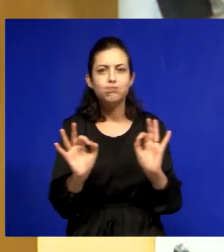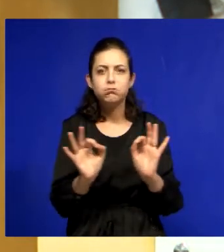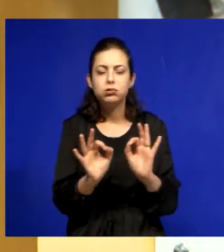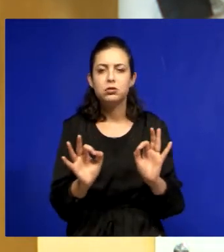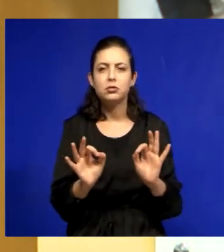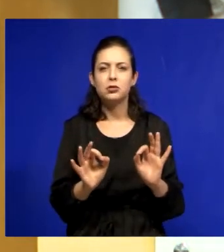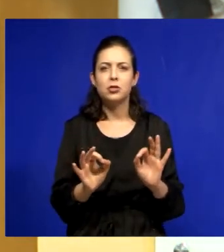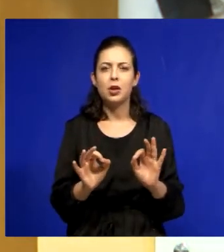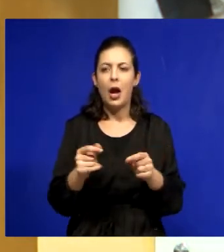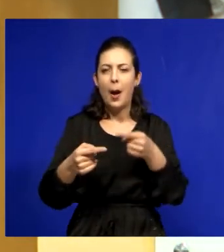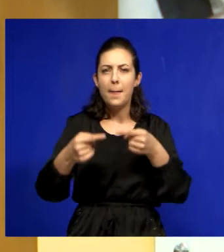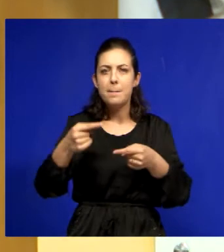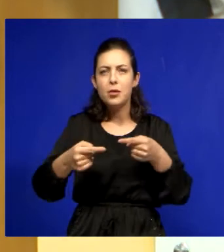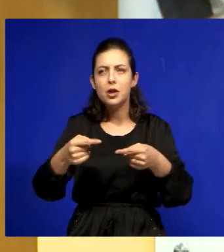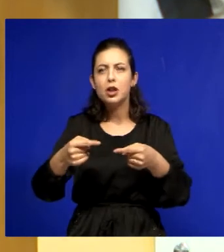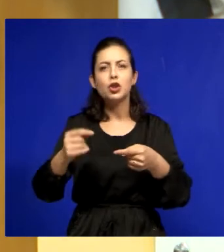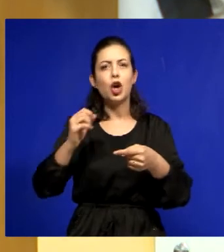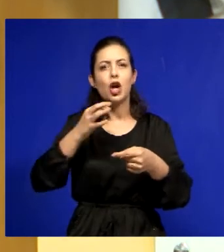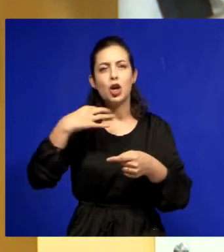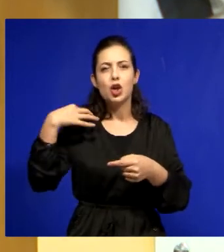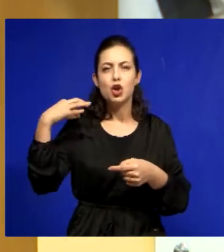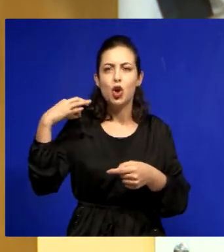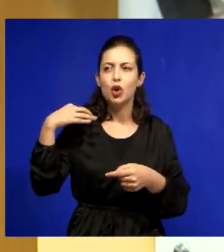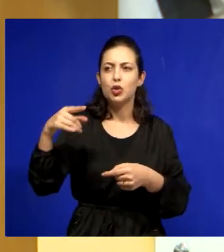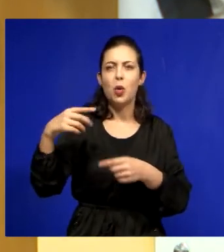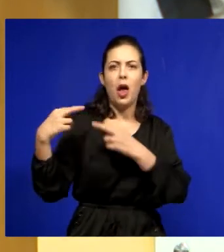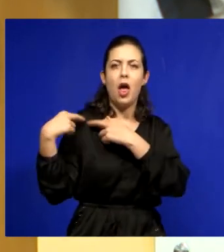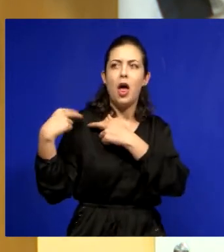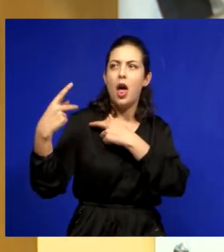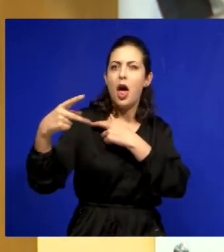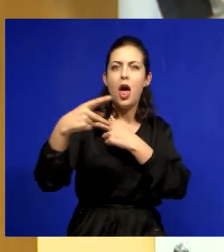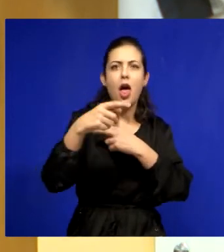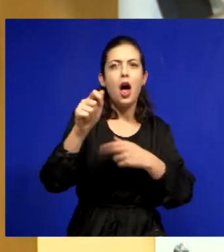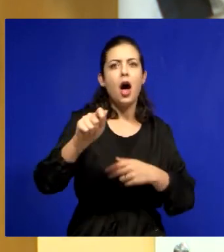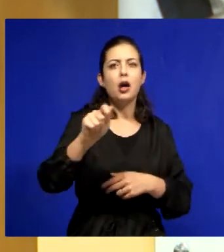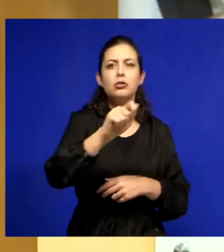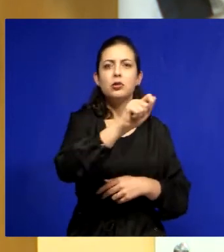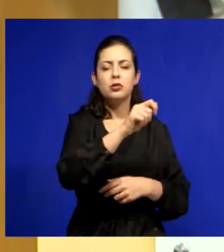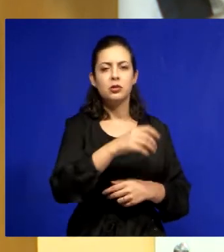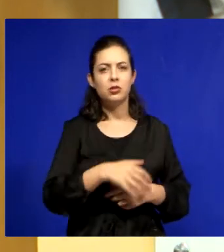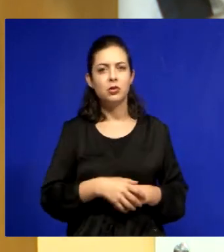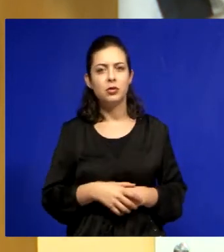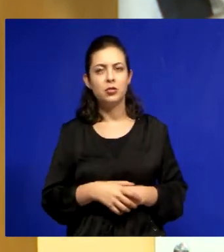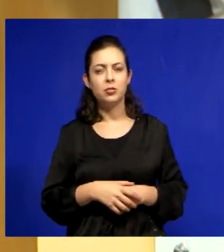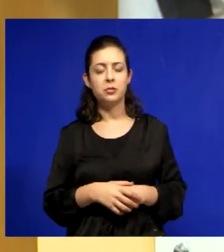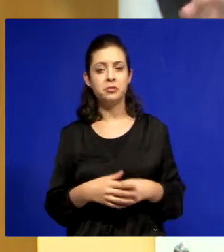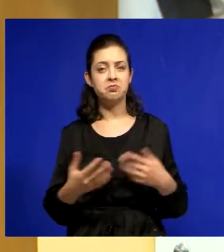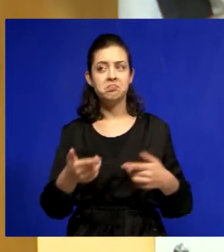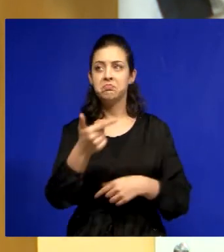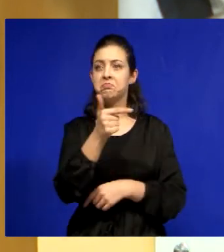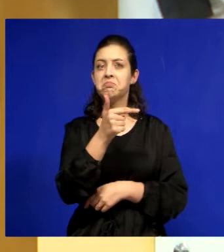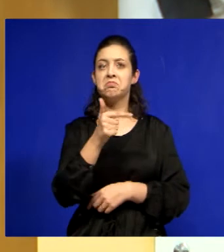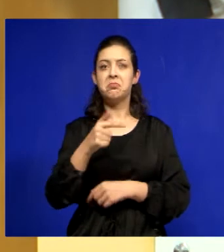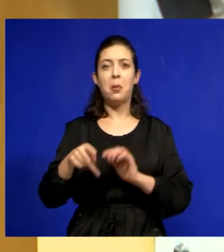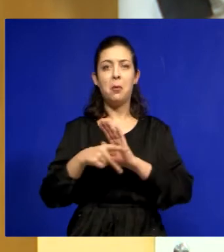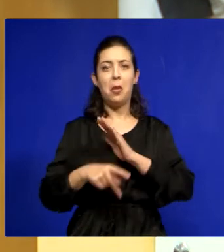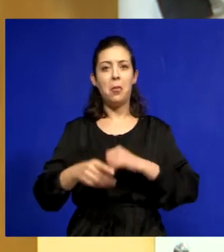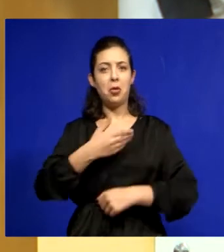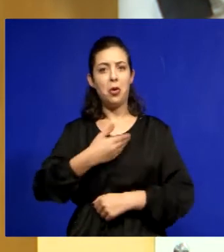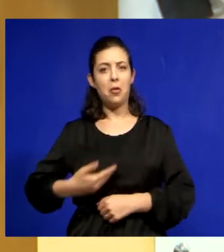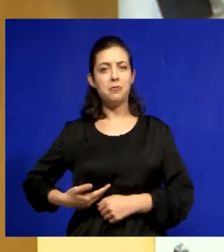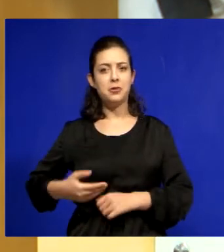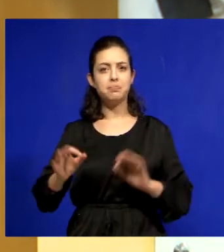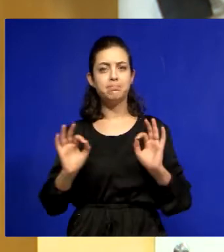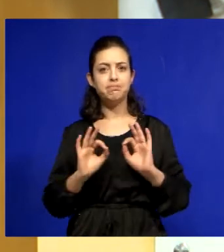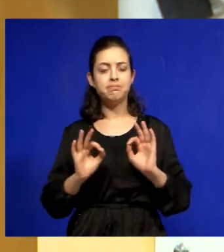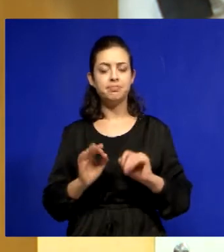política de atendimento ao idoso está na mão dessas entidades não há e